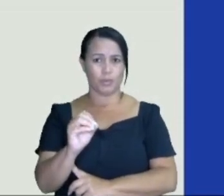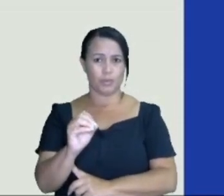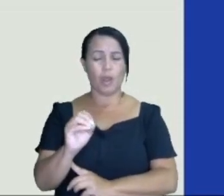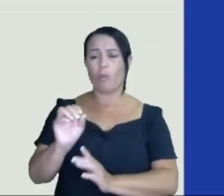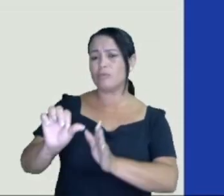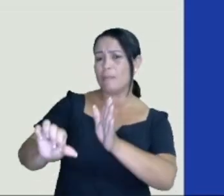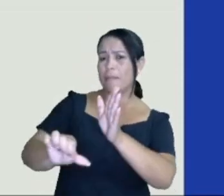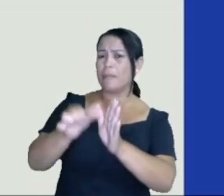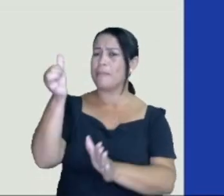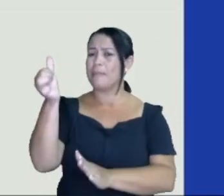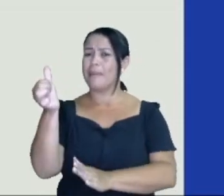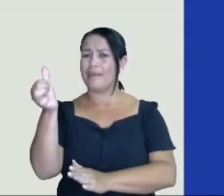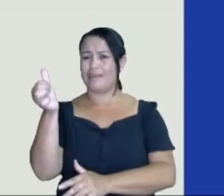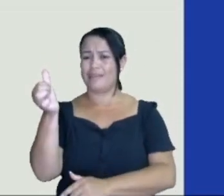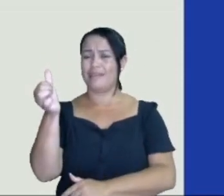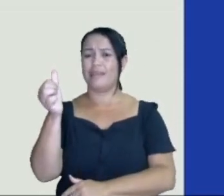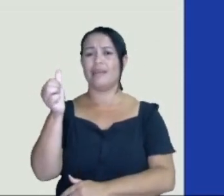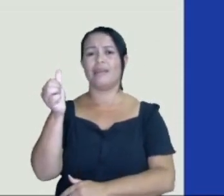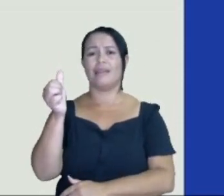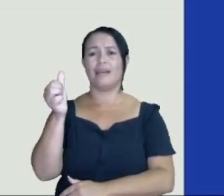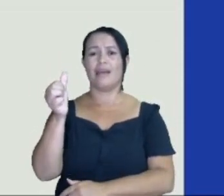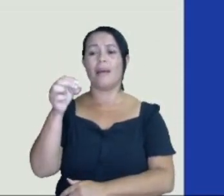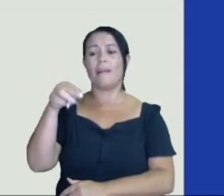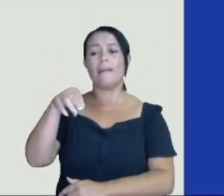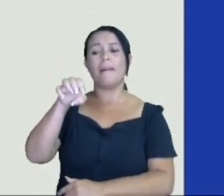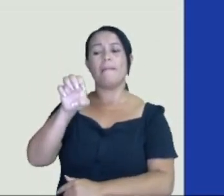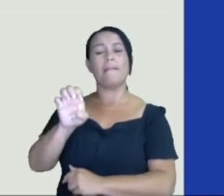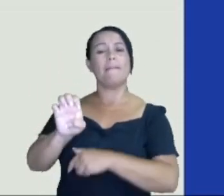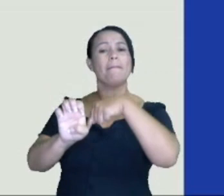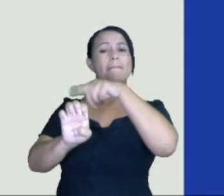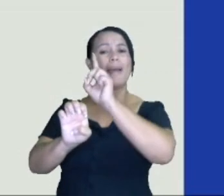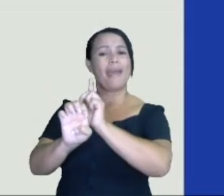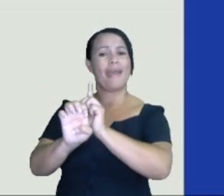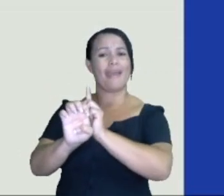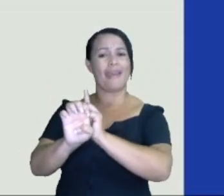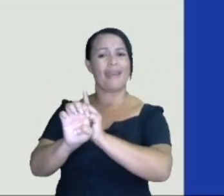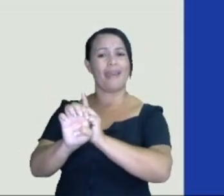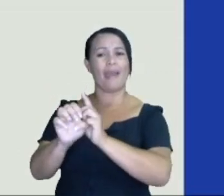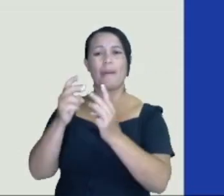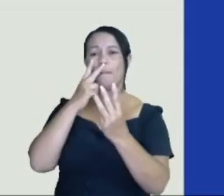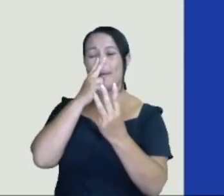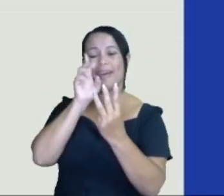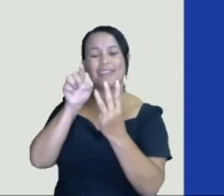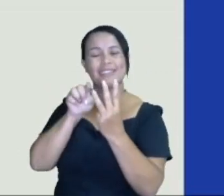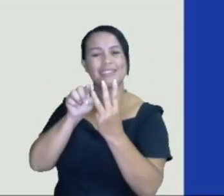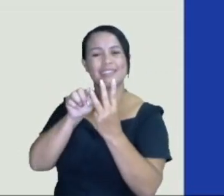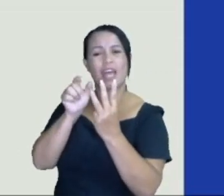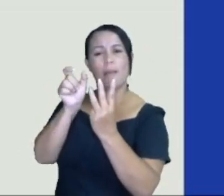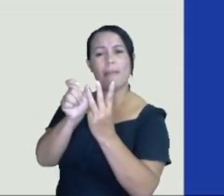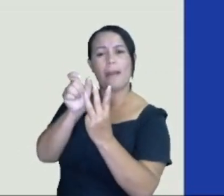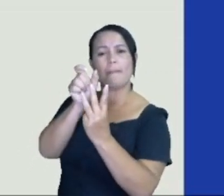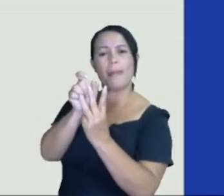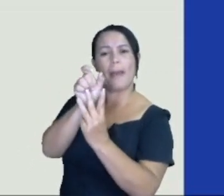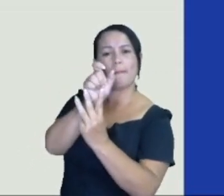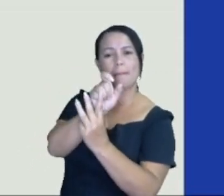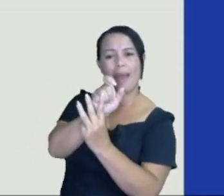mé é a terceira palavrinha, né, de trás para frente. Ou